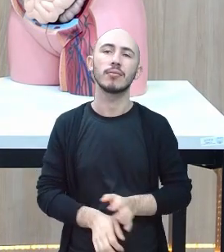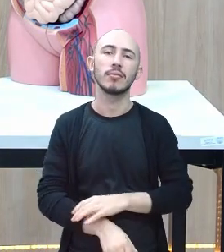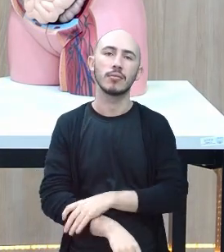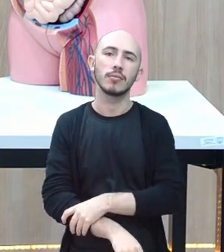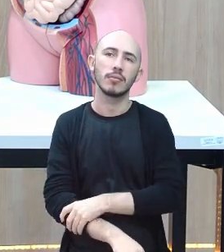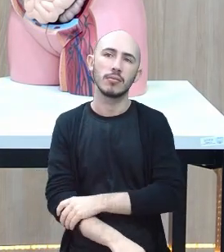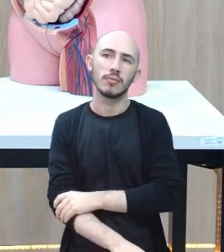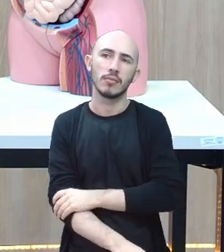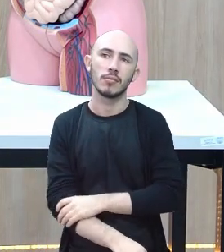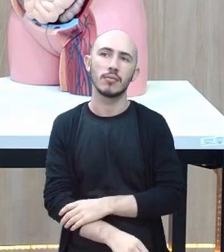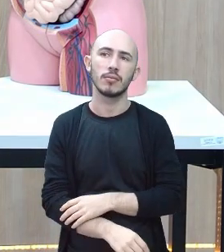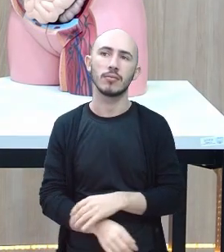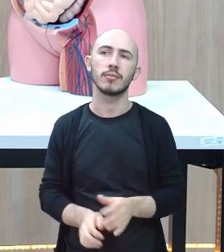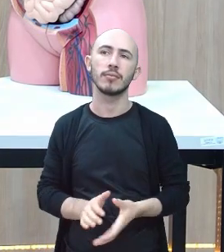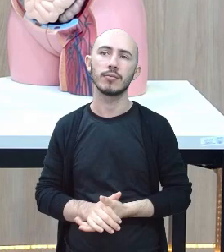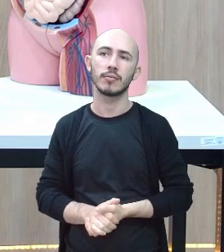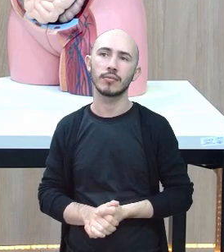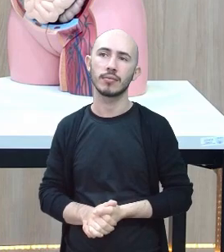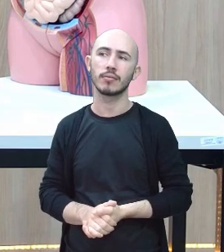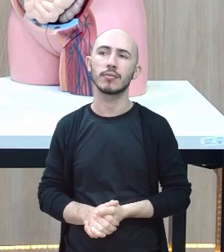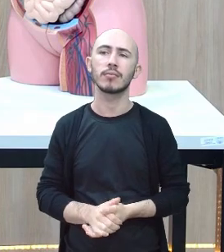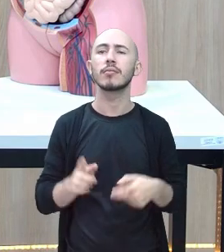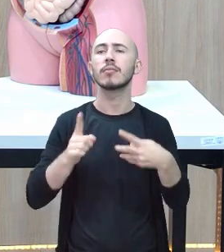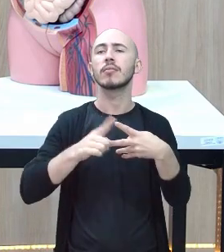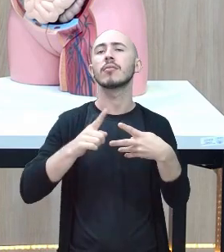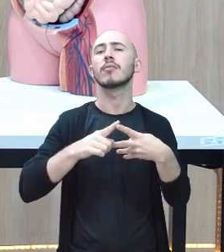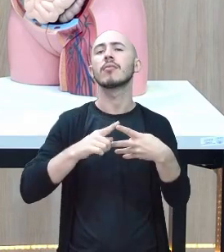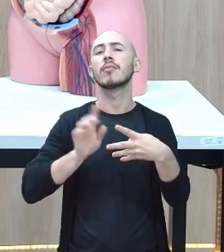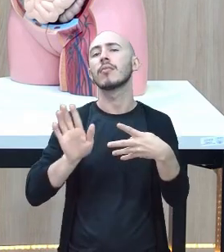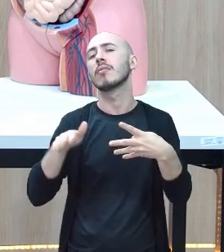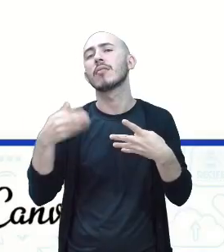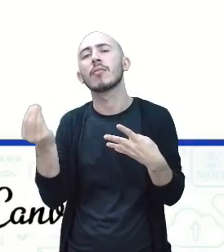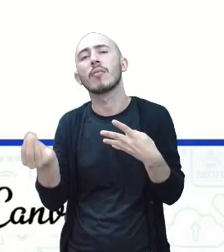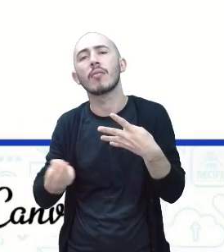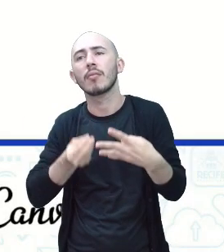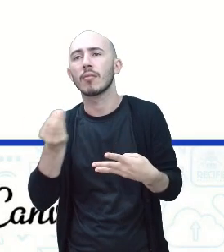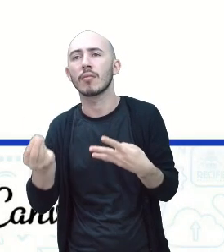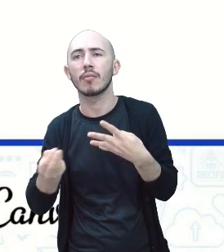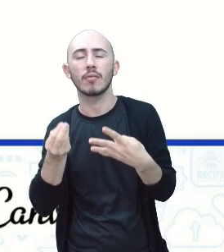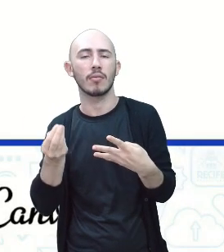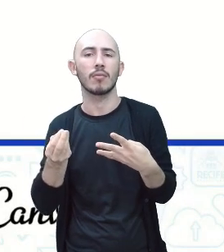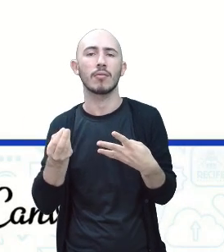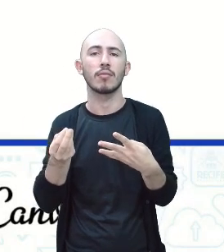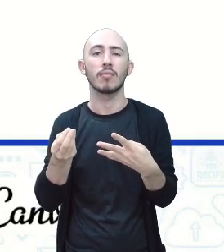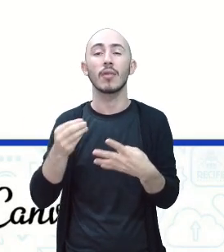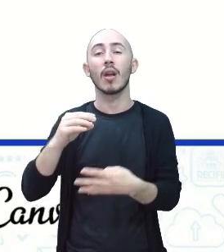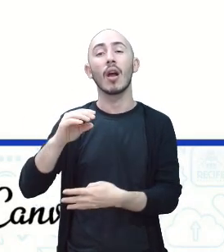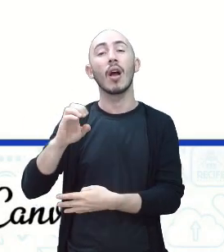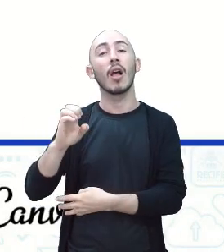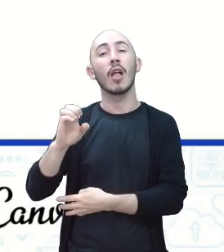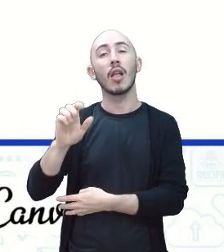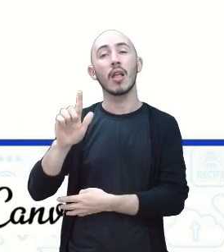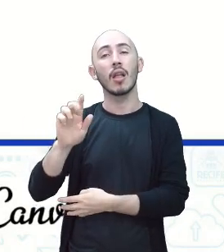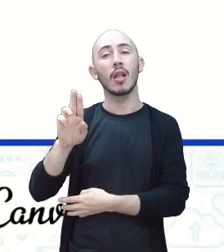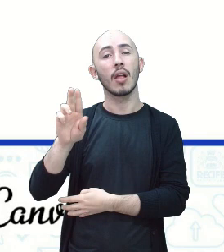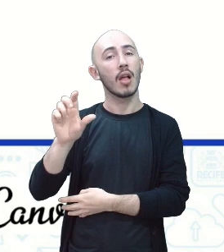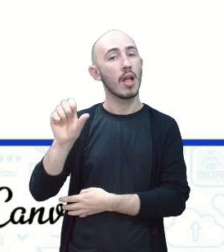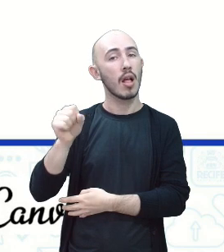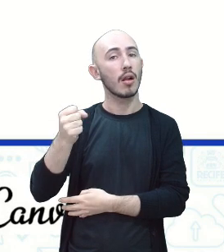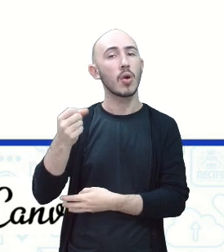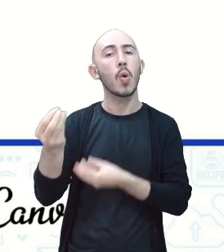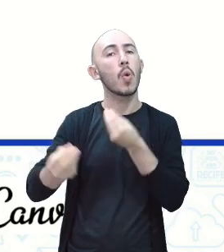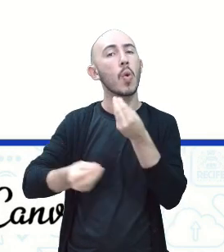Então, o tecido epitelial. Como é o tecido epitelial? As suas células. Como é que estão as suas células? Porque a gente viu que o conjunto